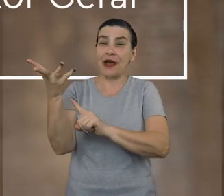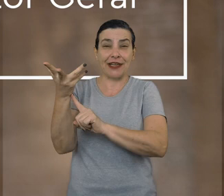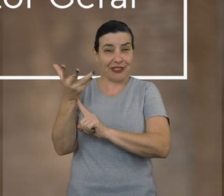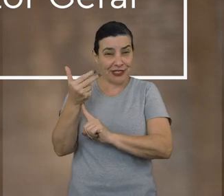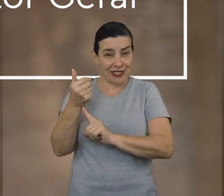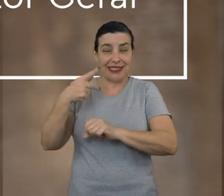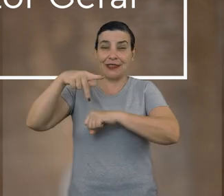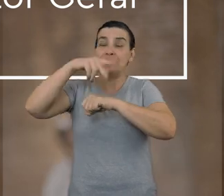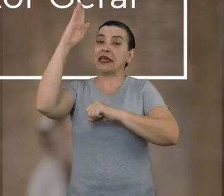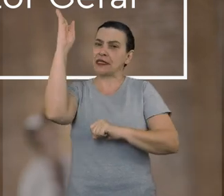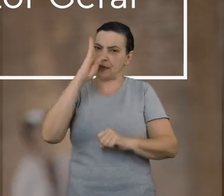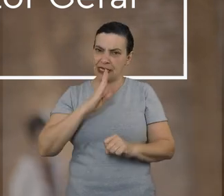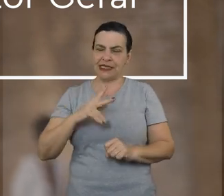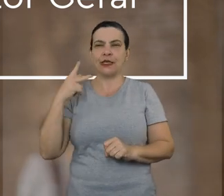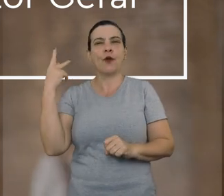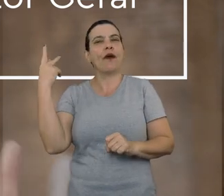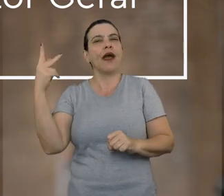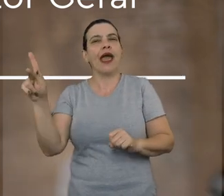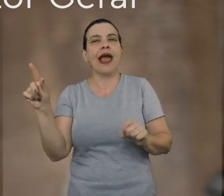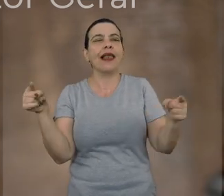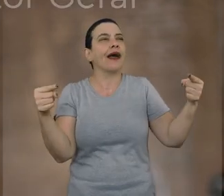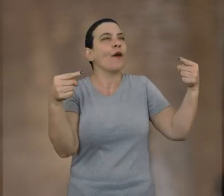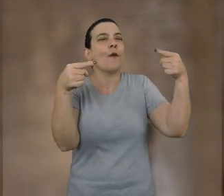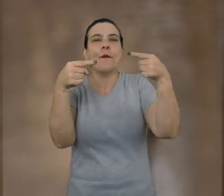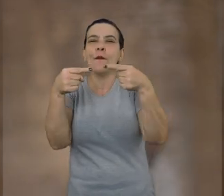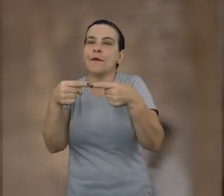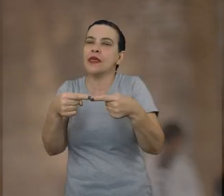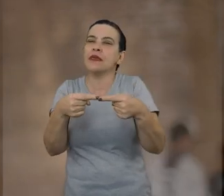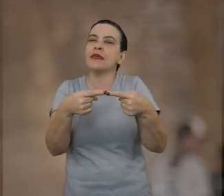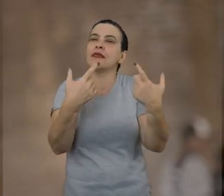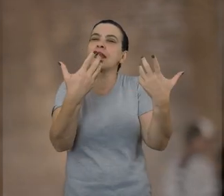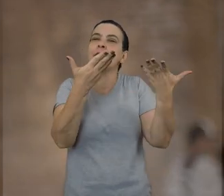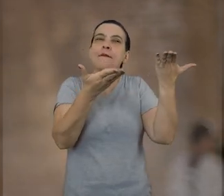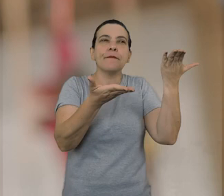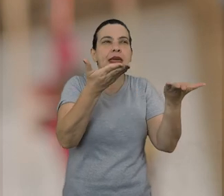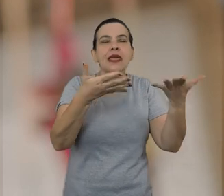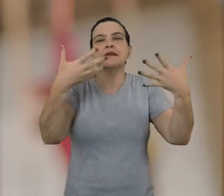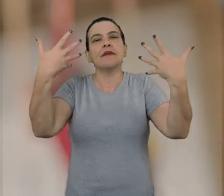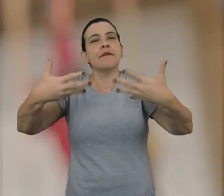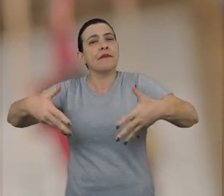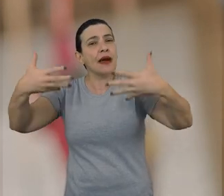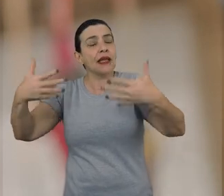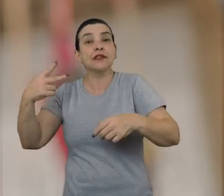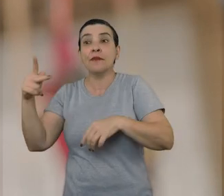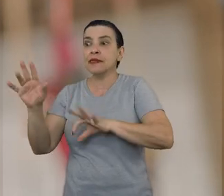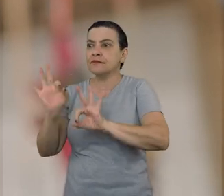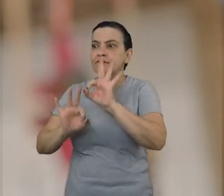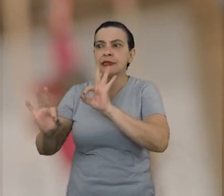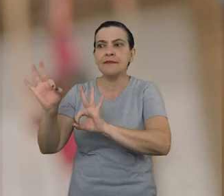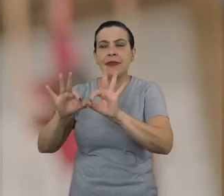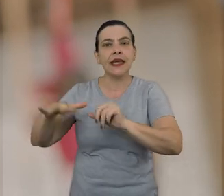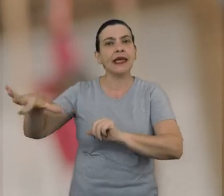do peso, do balanço, mas ela tem muitas vezes trabalhado com objetos, né? E a gente achava que era um